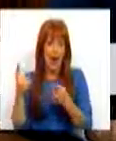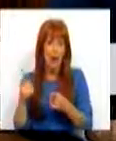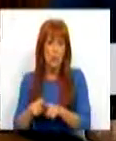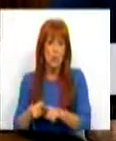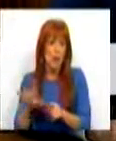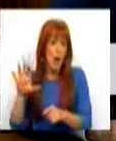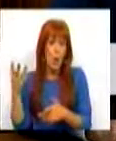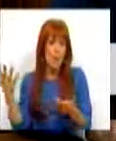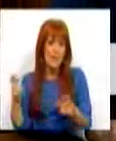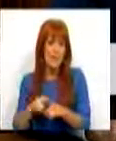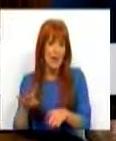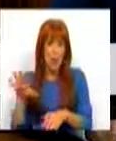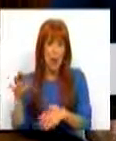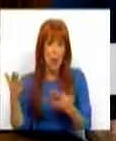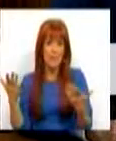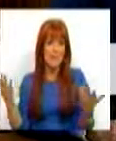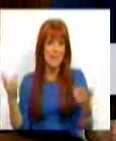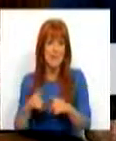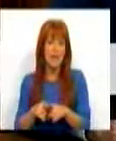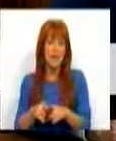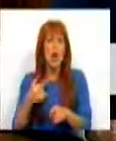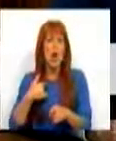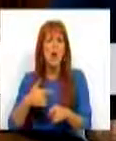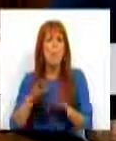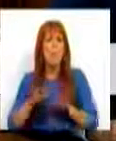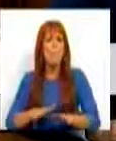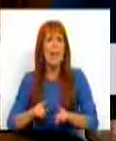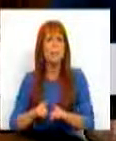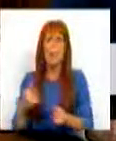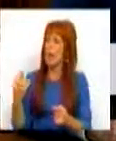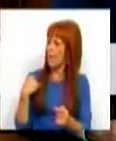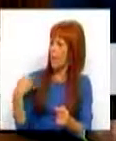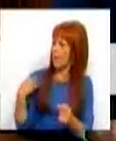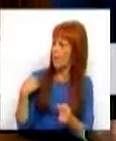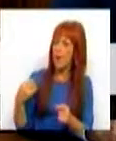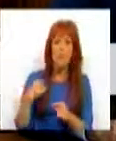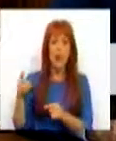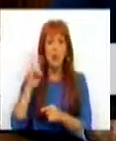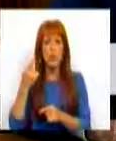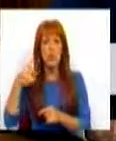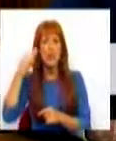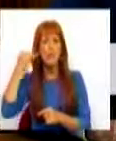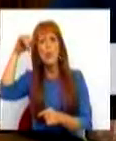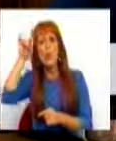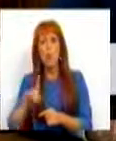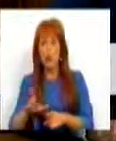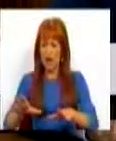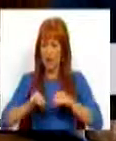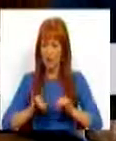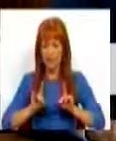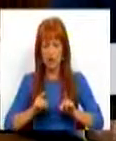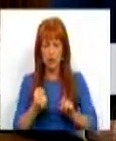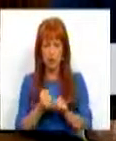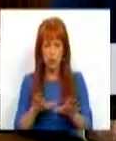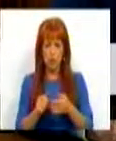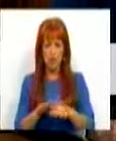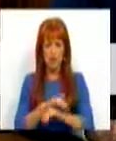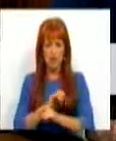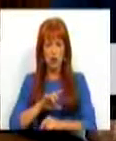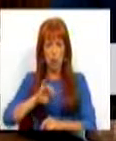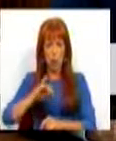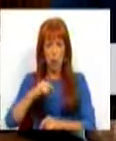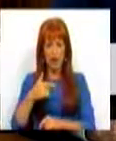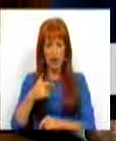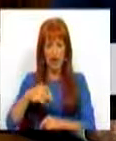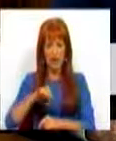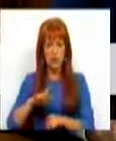potenciais compradores que valorizem e que possam adquirir essa licença. Em relação à questão da pressão vendedora de ativos,